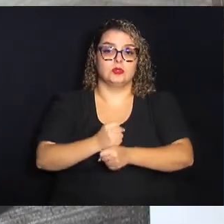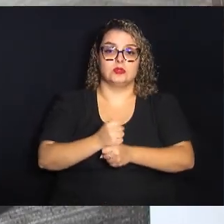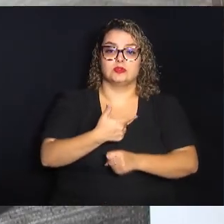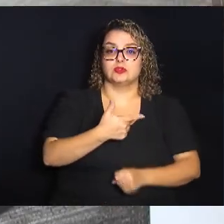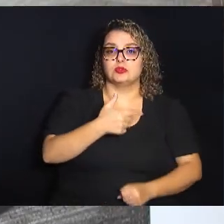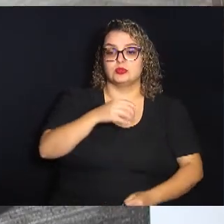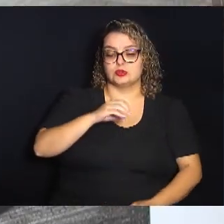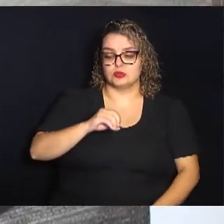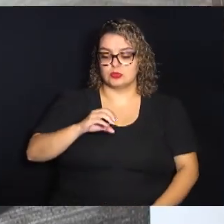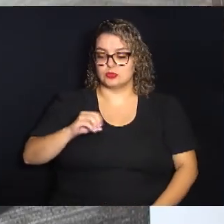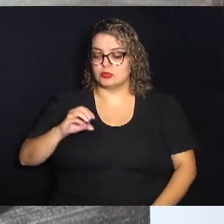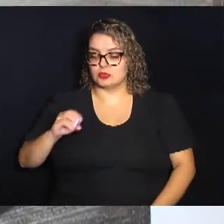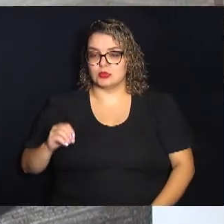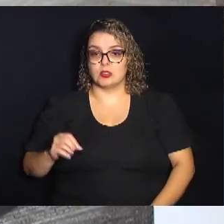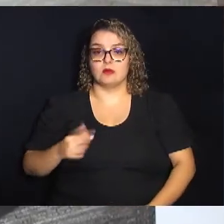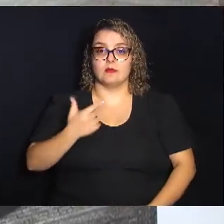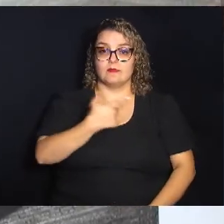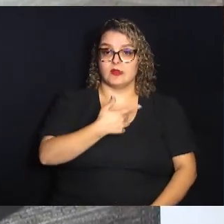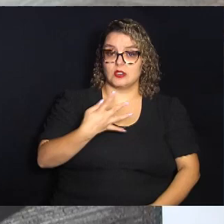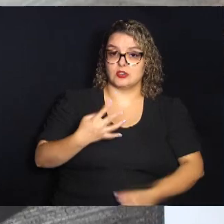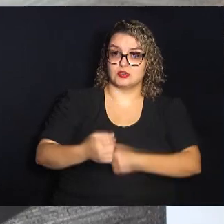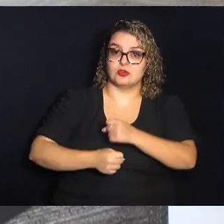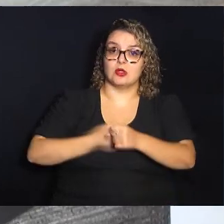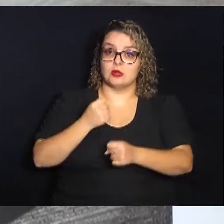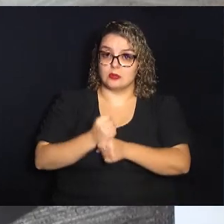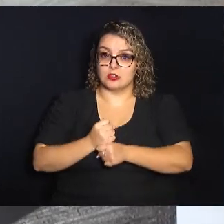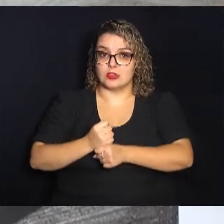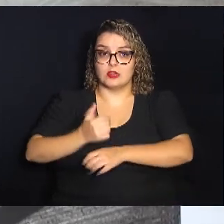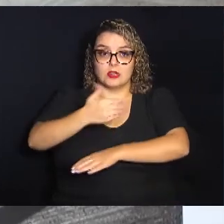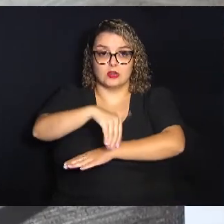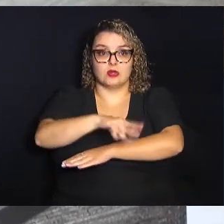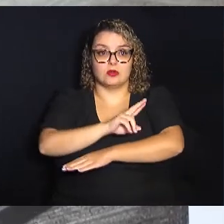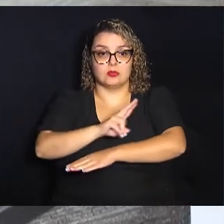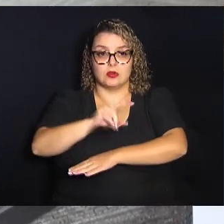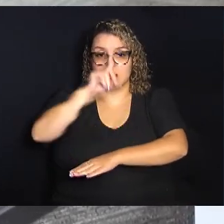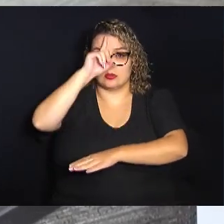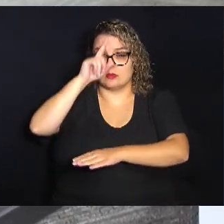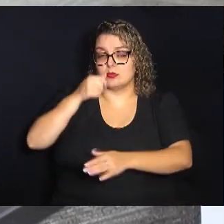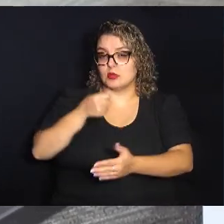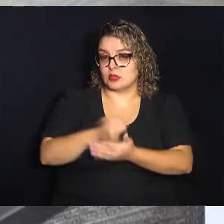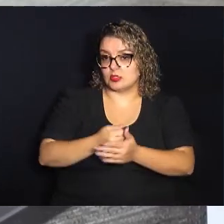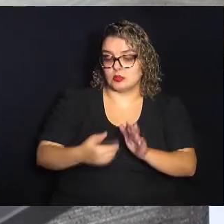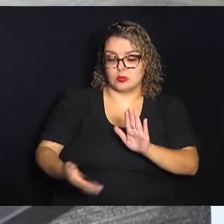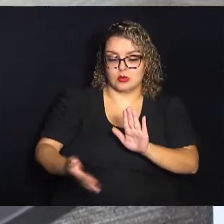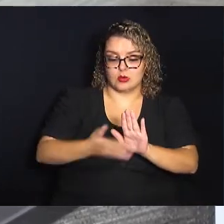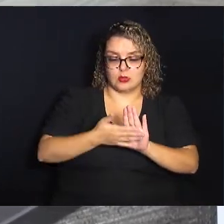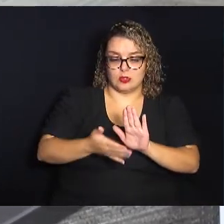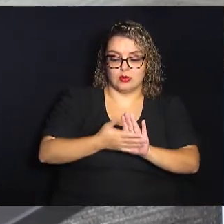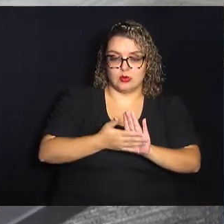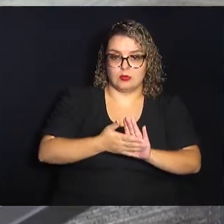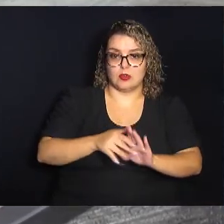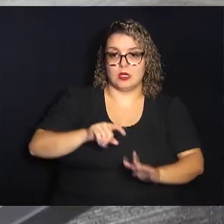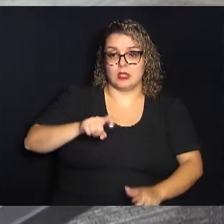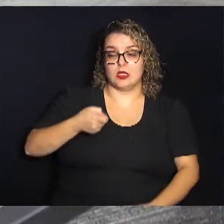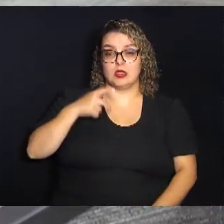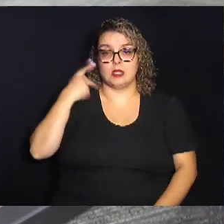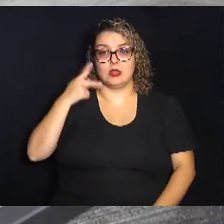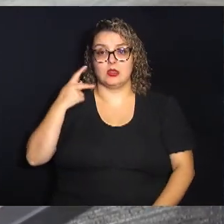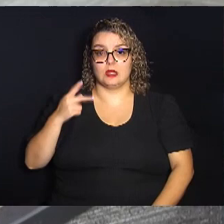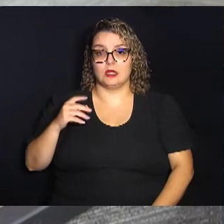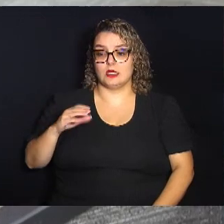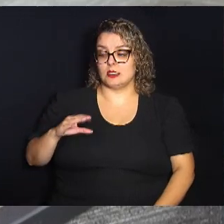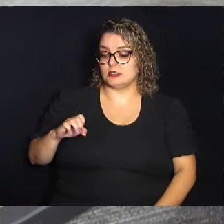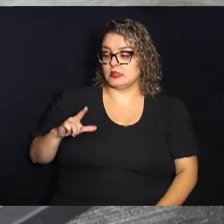ano 2000, faz 24 anos que essa rua foi nominada. Foi uma determinação proposta pelo